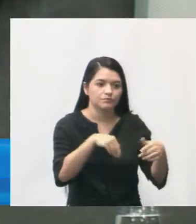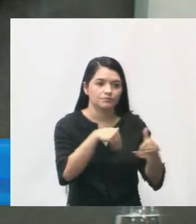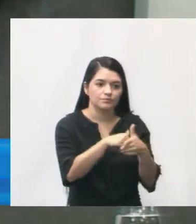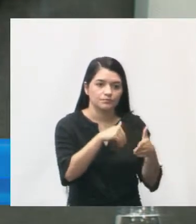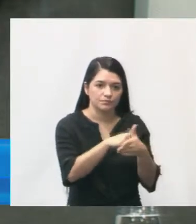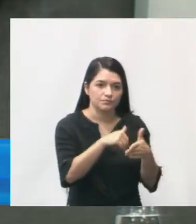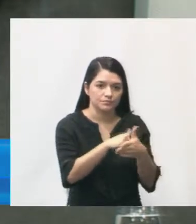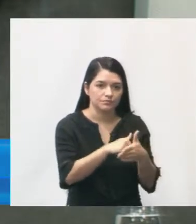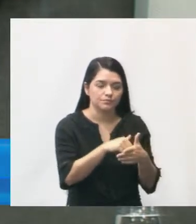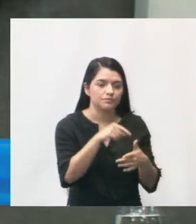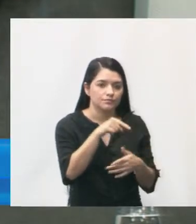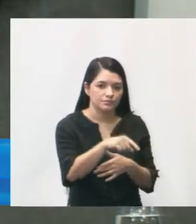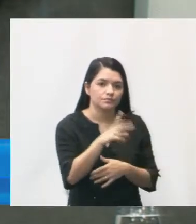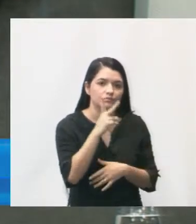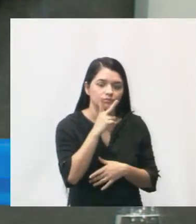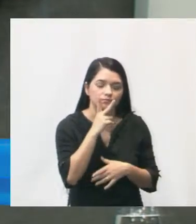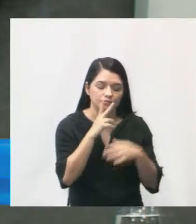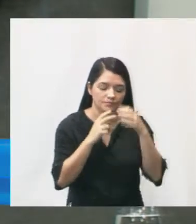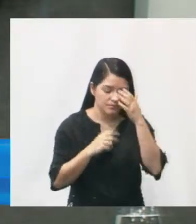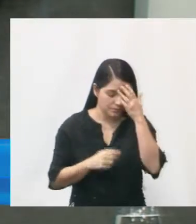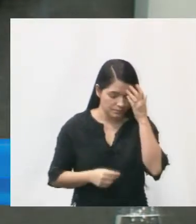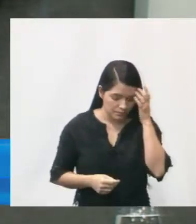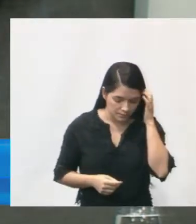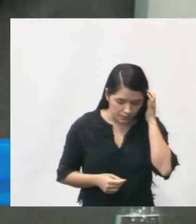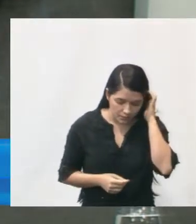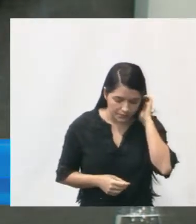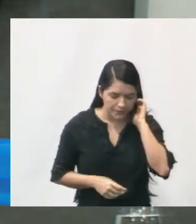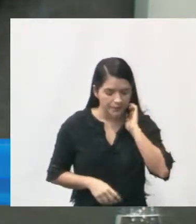Vitória. Primeiro eu estou trazendo aqui,